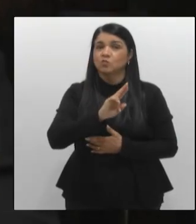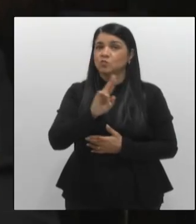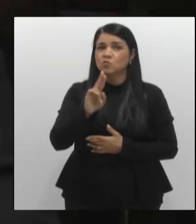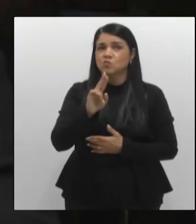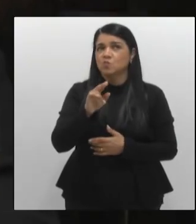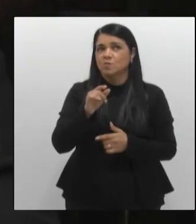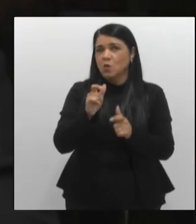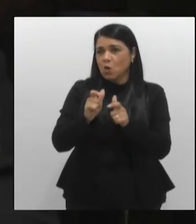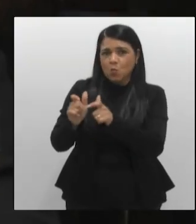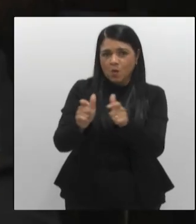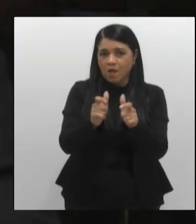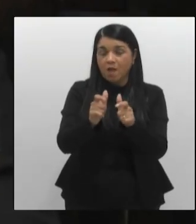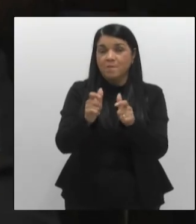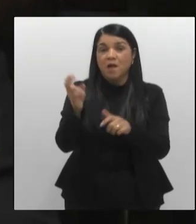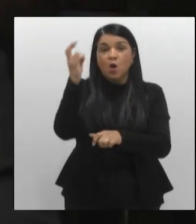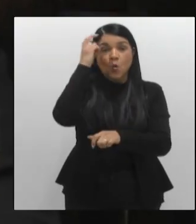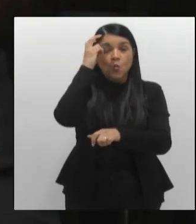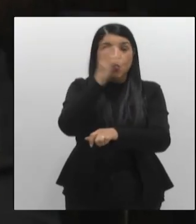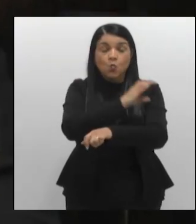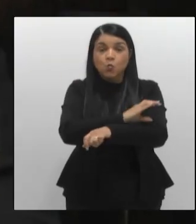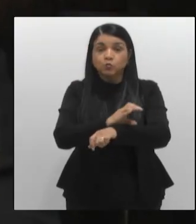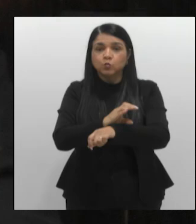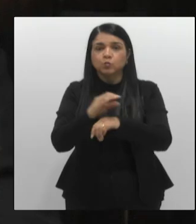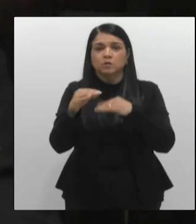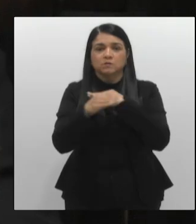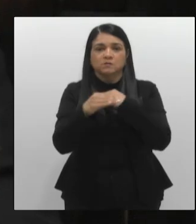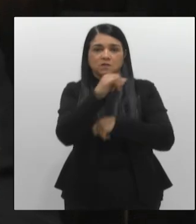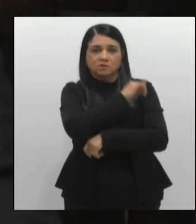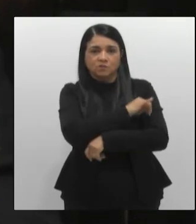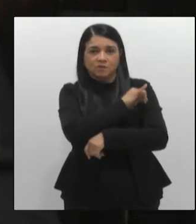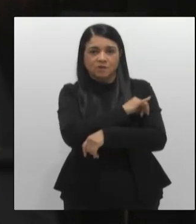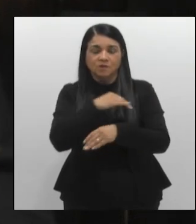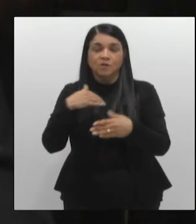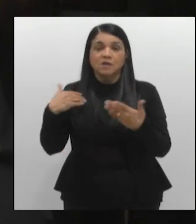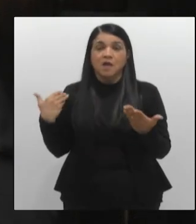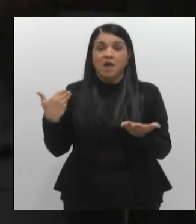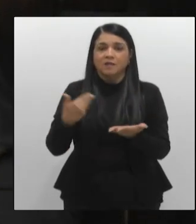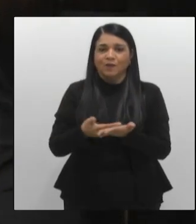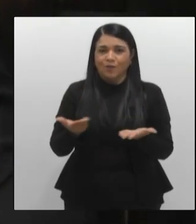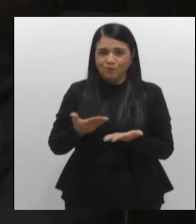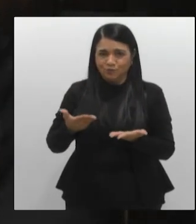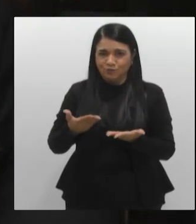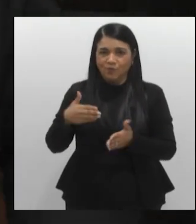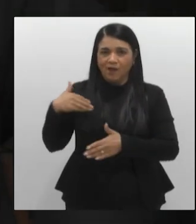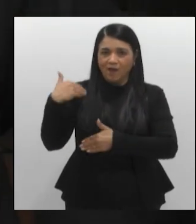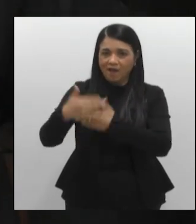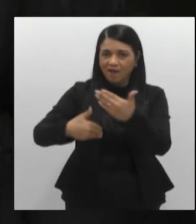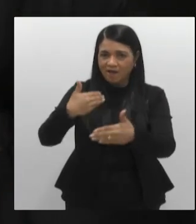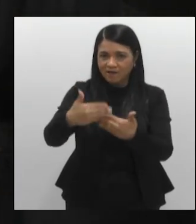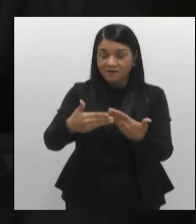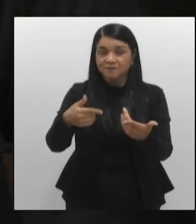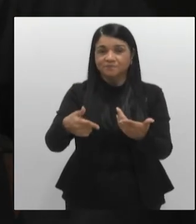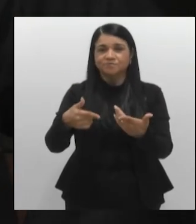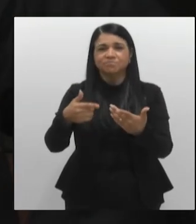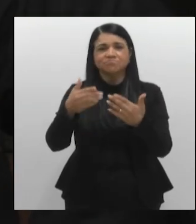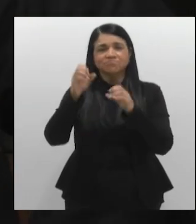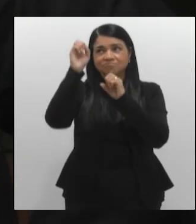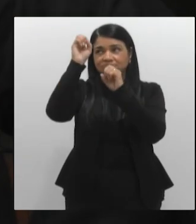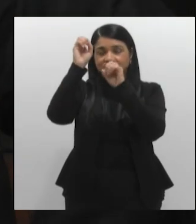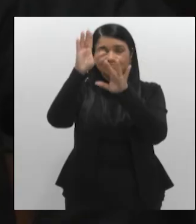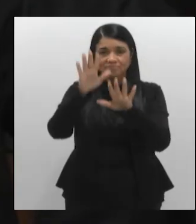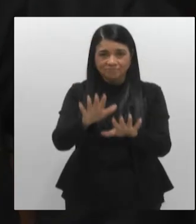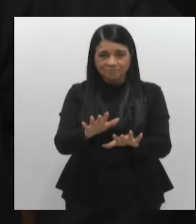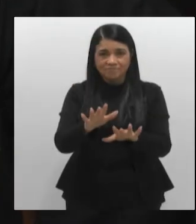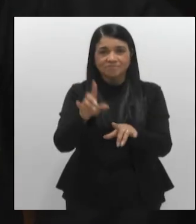cidade, mas pela cultura que aqui tem, pela caminhada que até hoje fizemos. Deus abençoe esta Casa Legislativa e seus